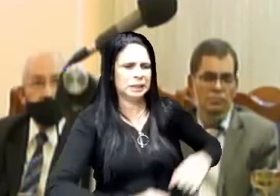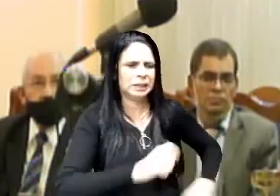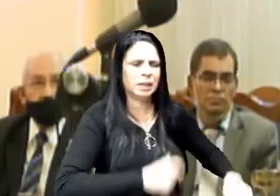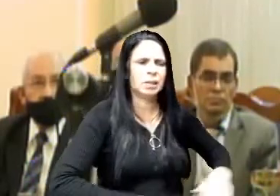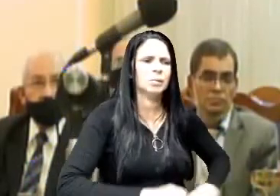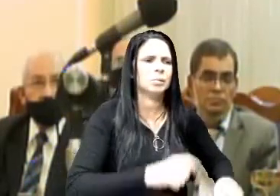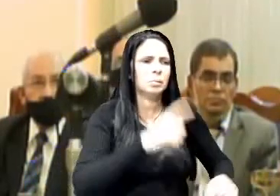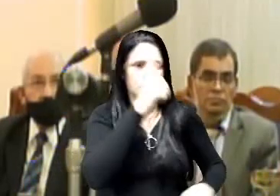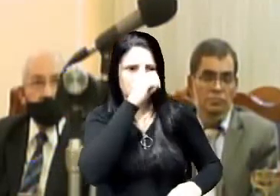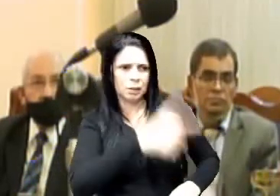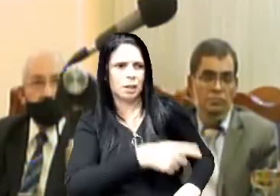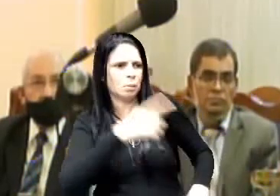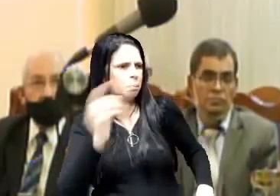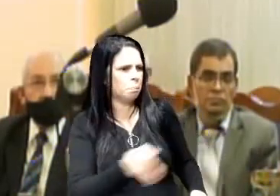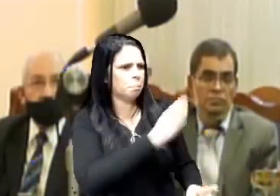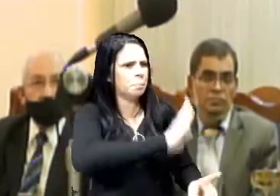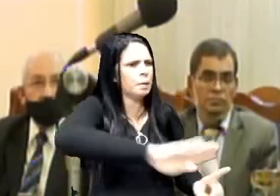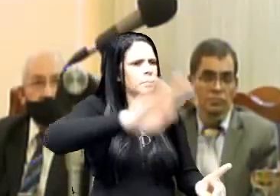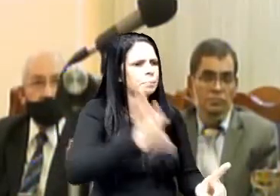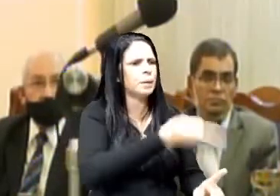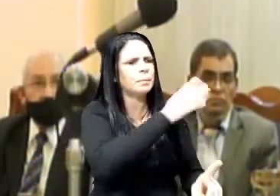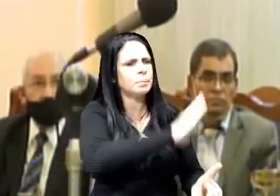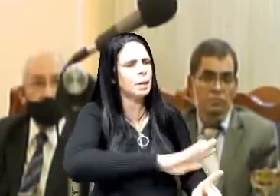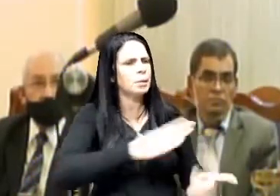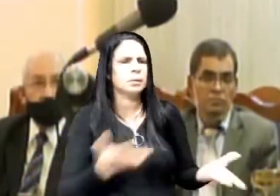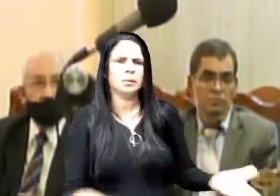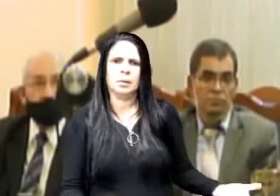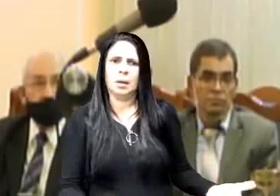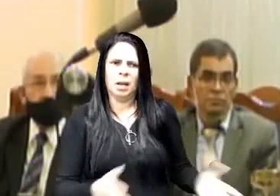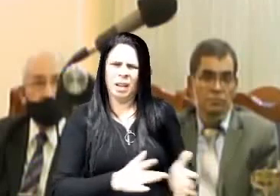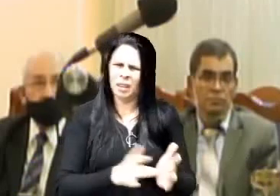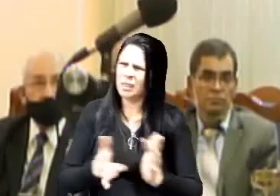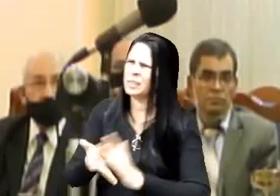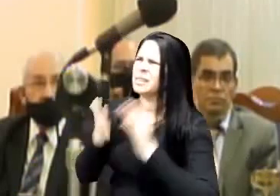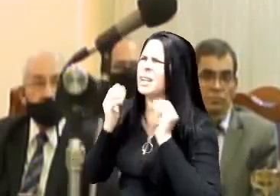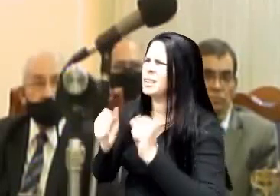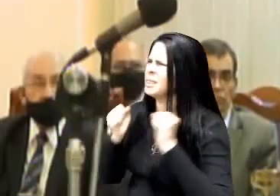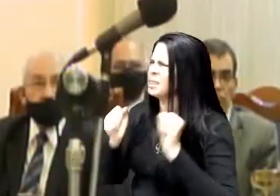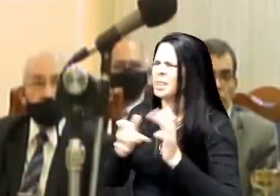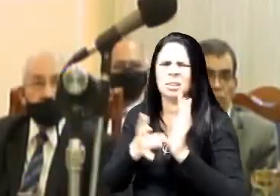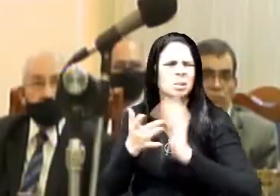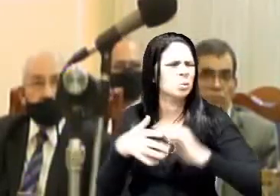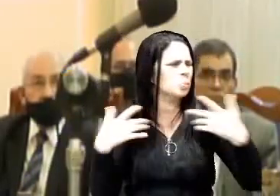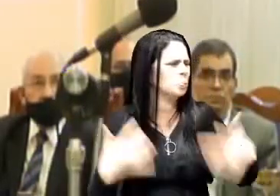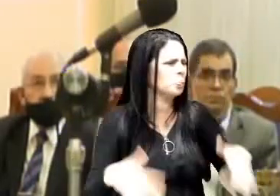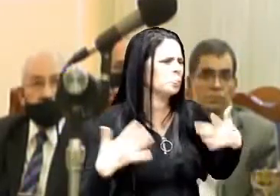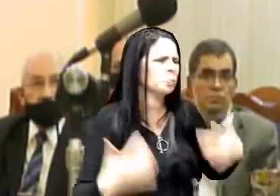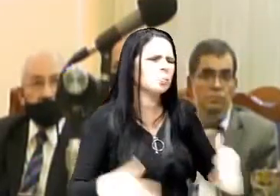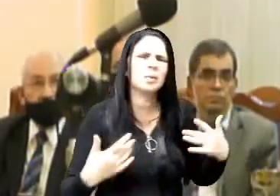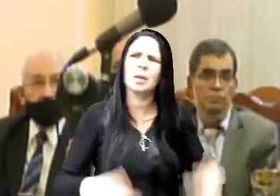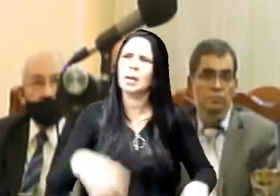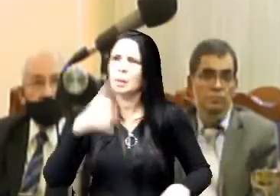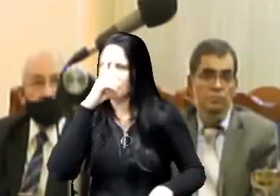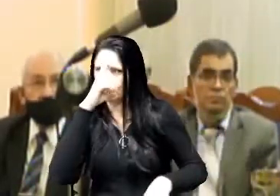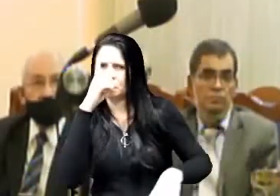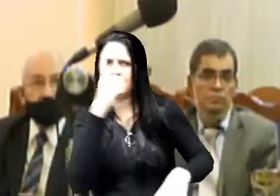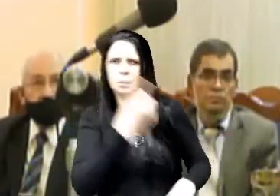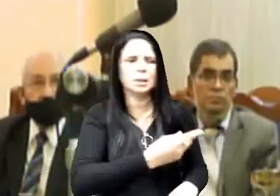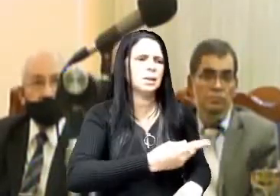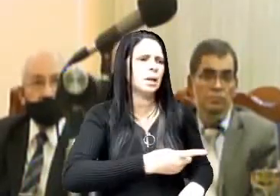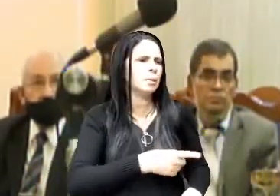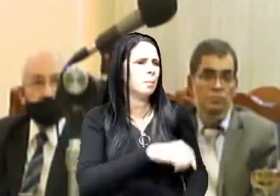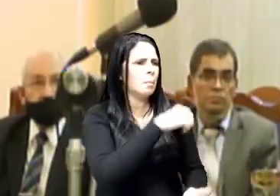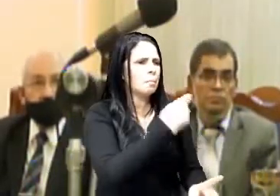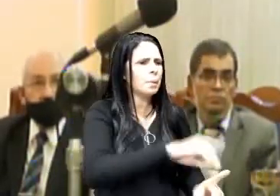Eita, Jesus. Mandar açoitar um missionário com vara. Por que não com chicote?